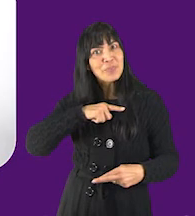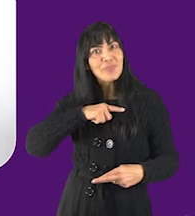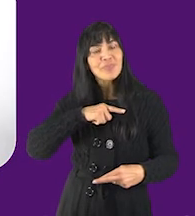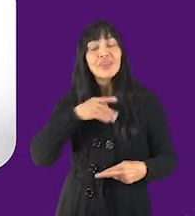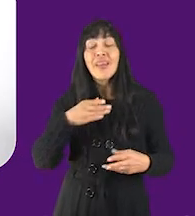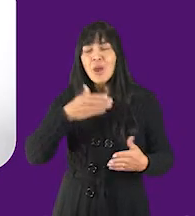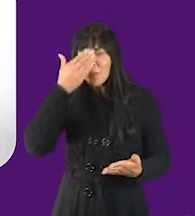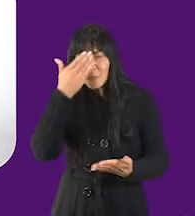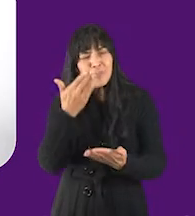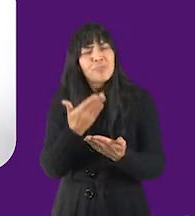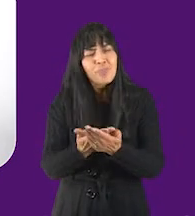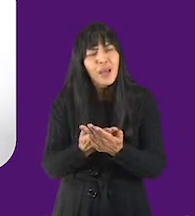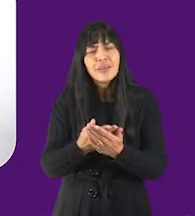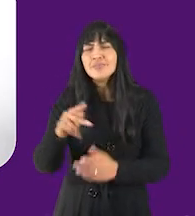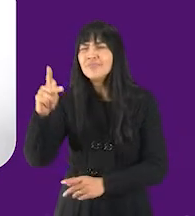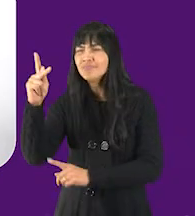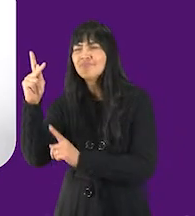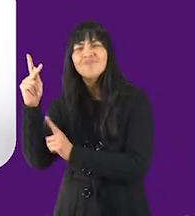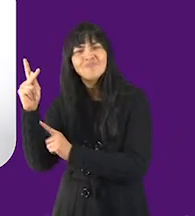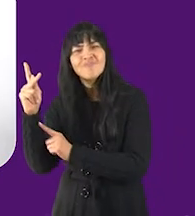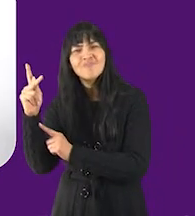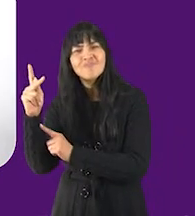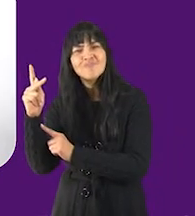Eu tenho certeza que a Klabin,